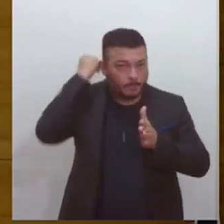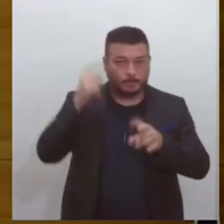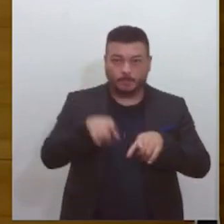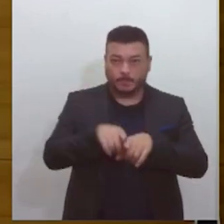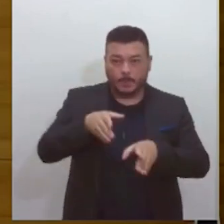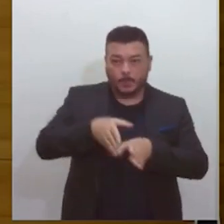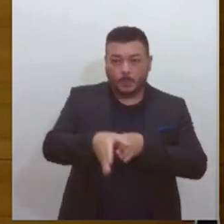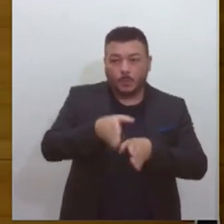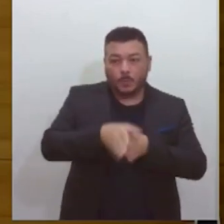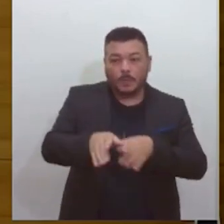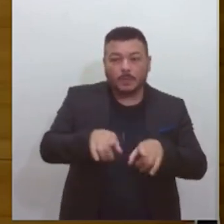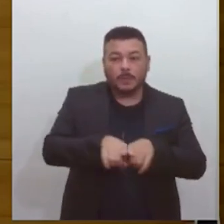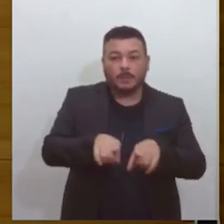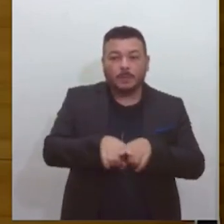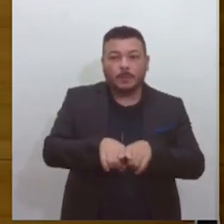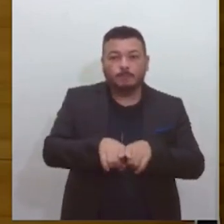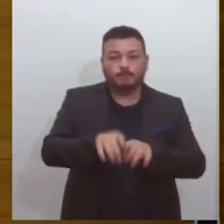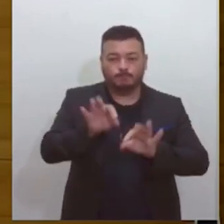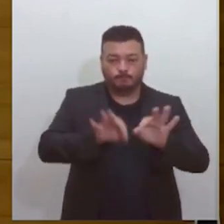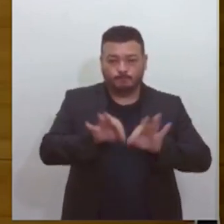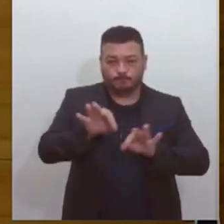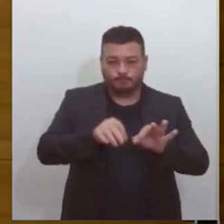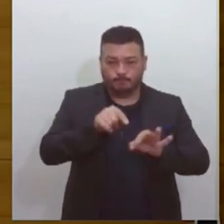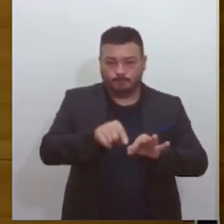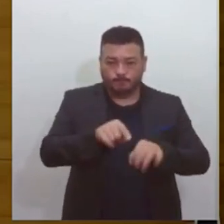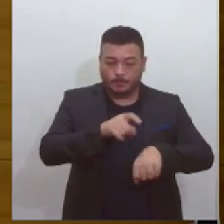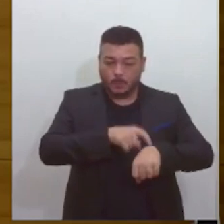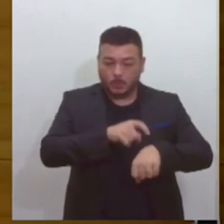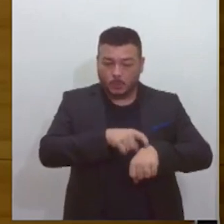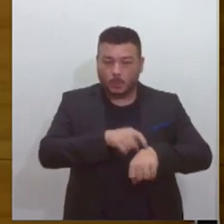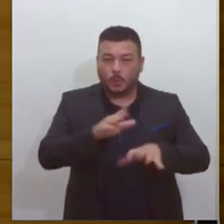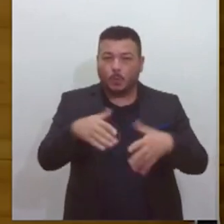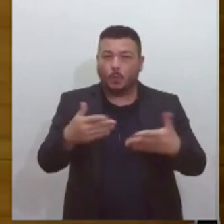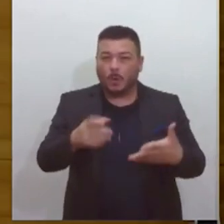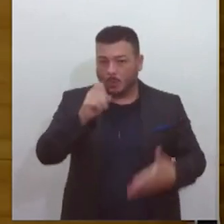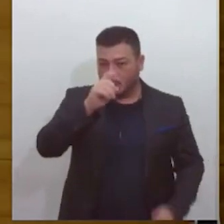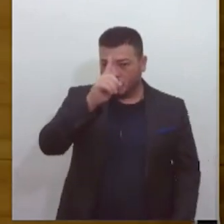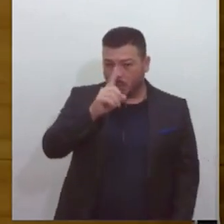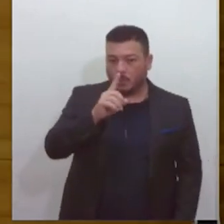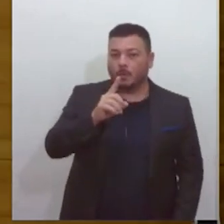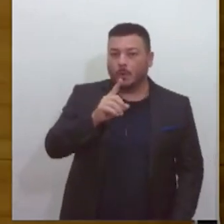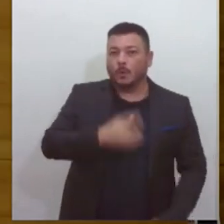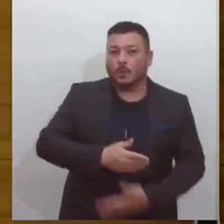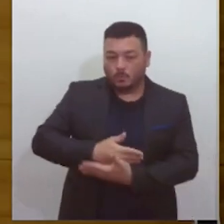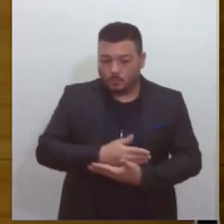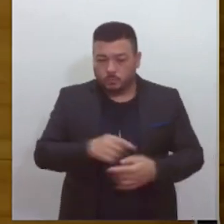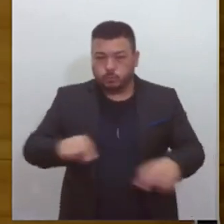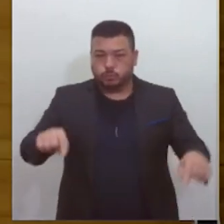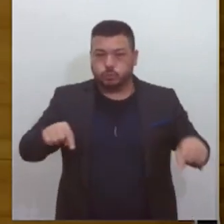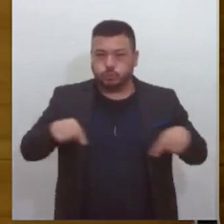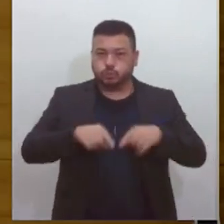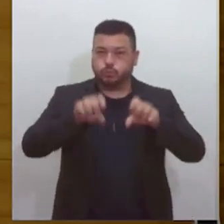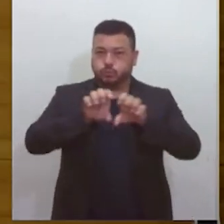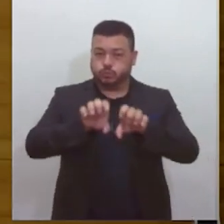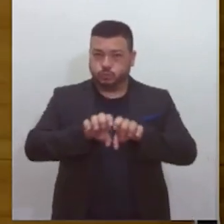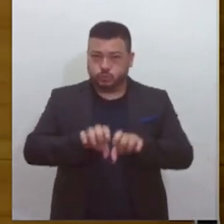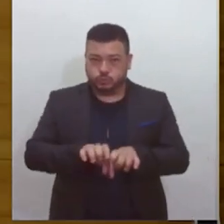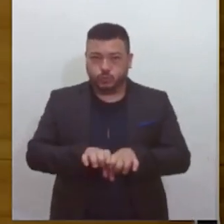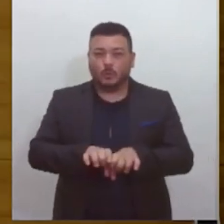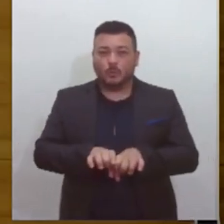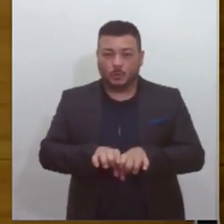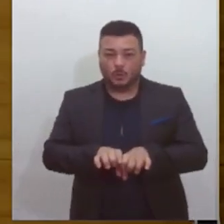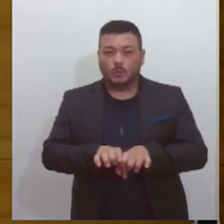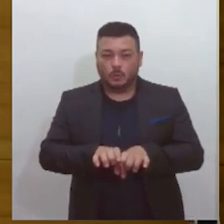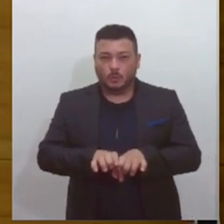planeja. O bebê vai nascer numa unidade terciária com estrutura para criança de